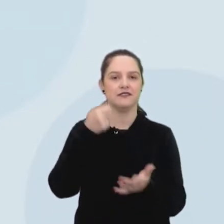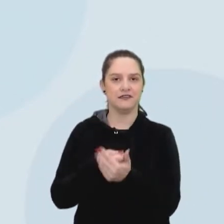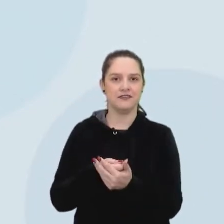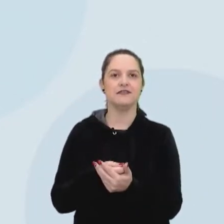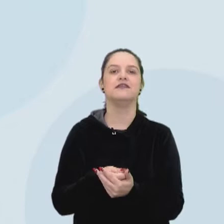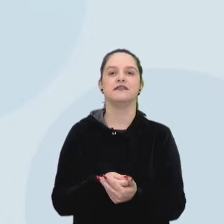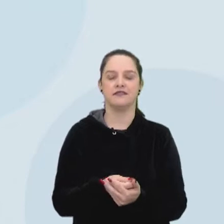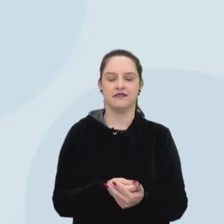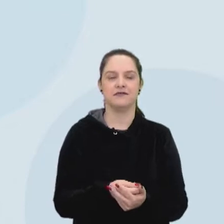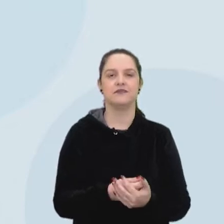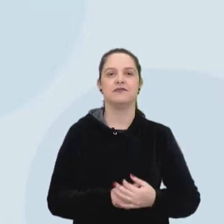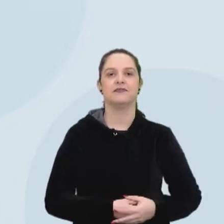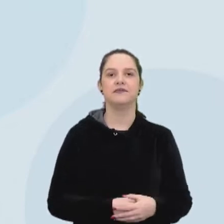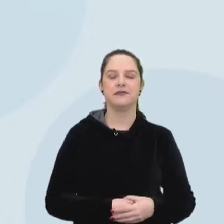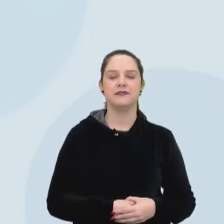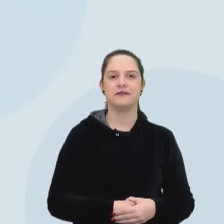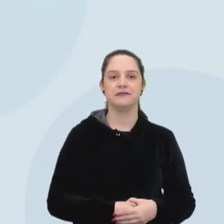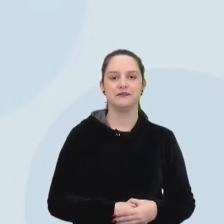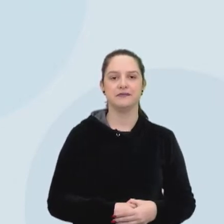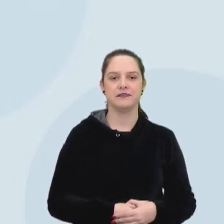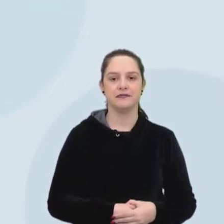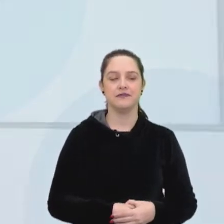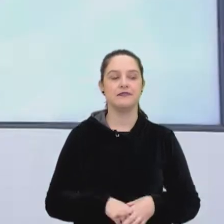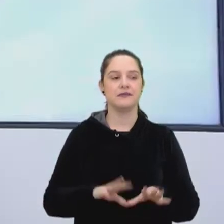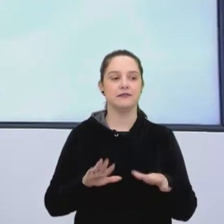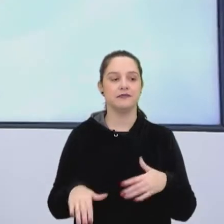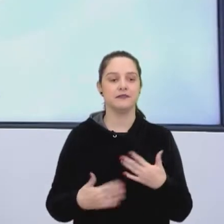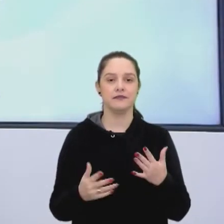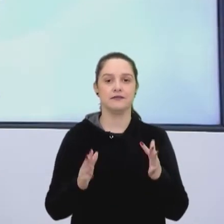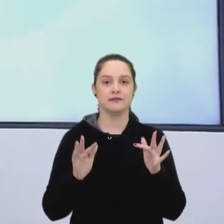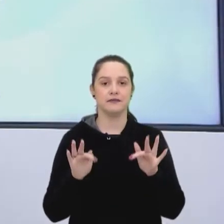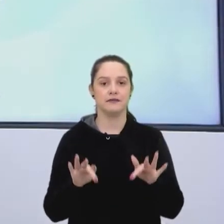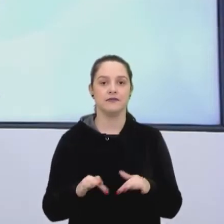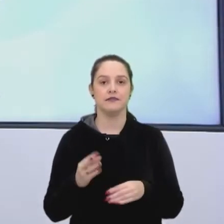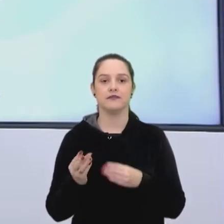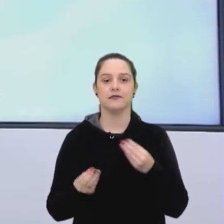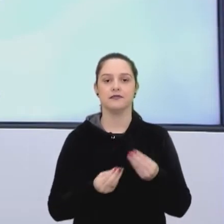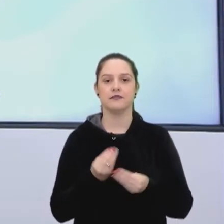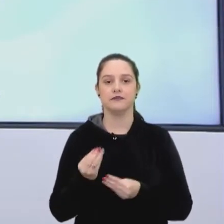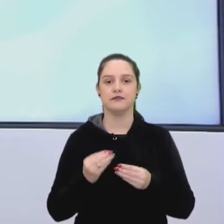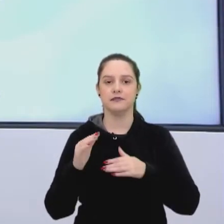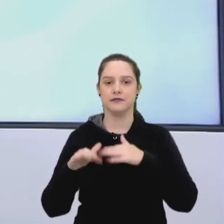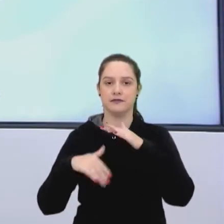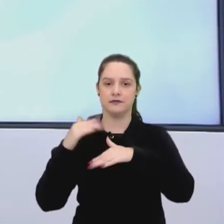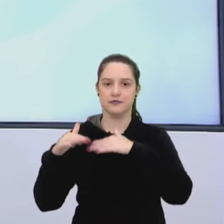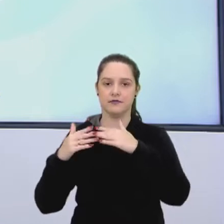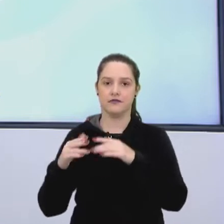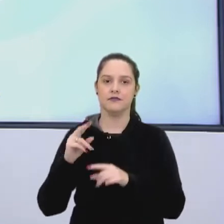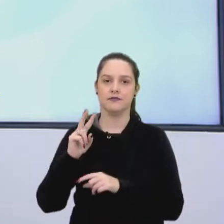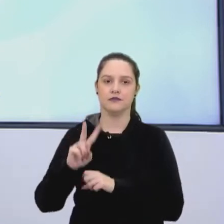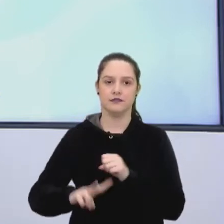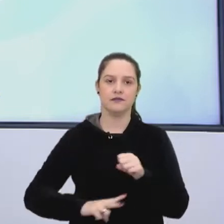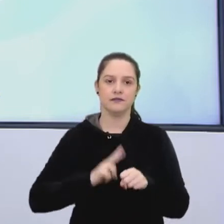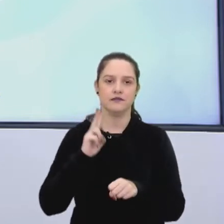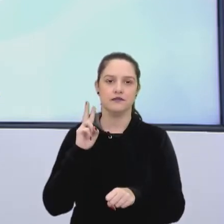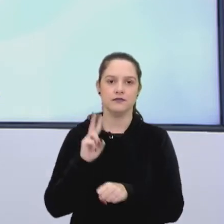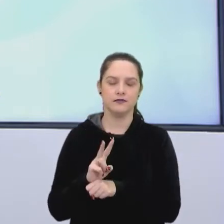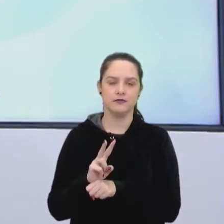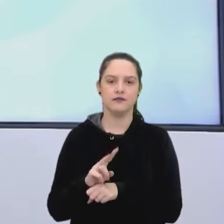para a tomada de decisões. Então, na realidade, falar sobre desenvolvimento sustentável, a gente sempre lembra da